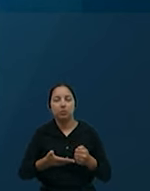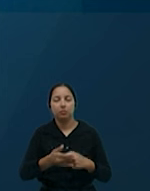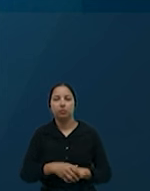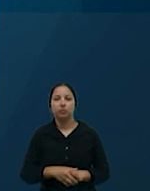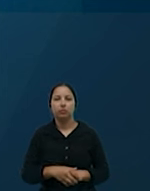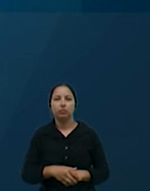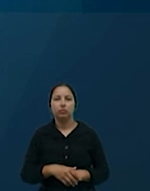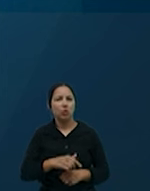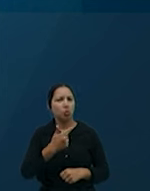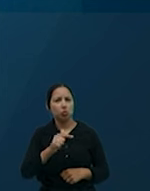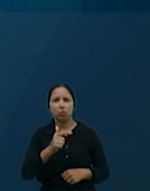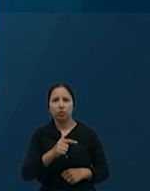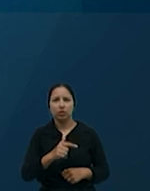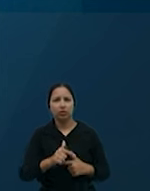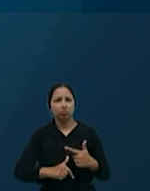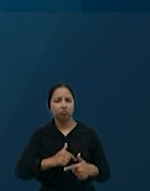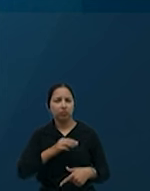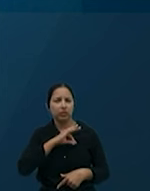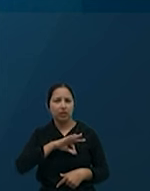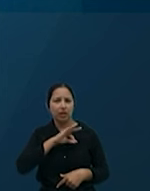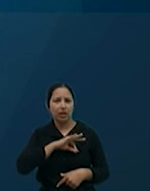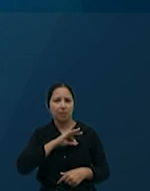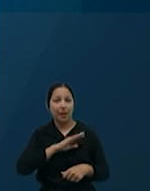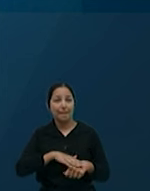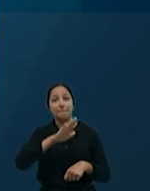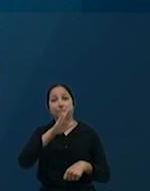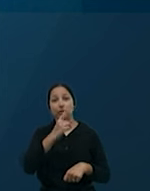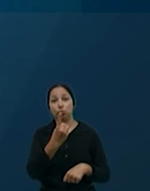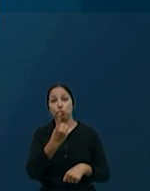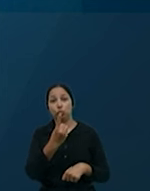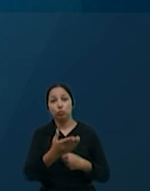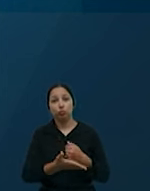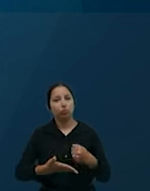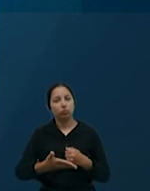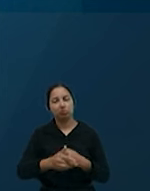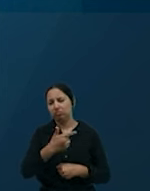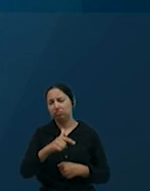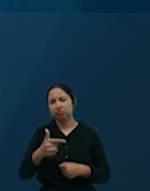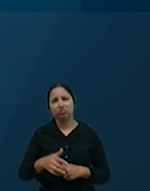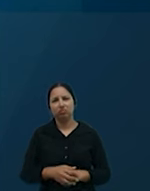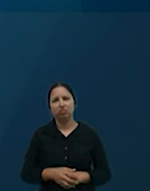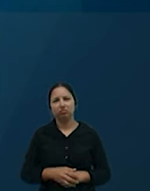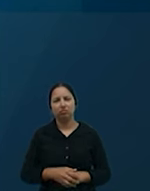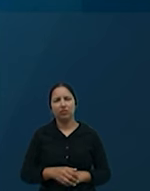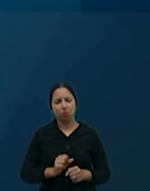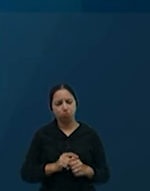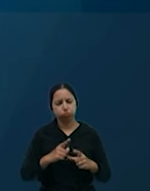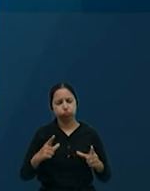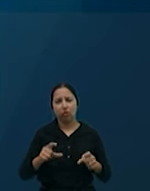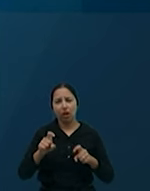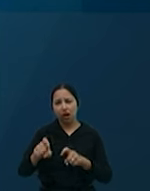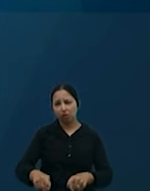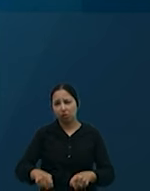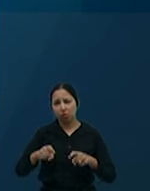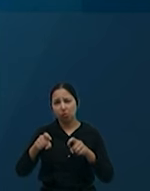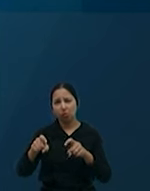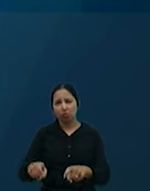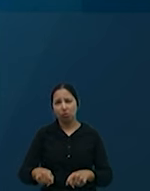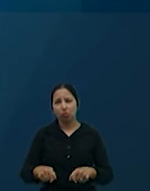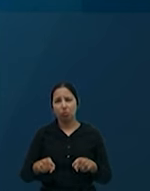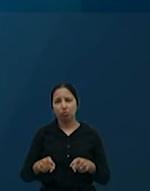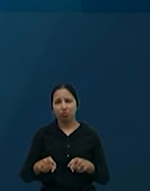mínimo, muito pequena. A grande maioria, agricultores familiares que trabalham em